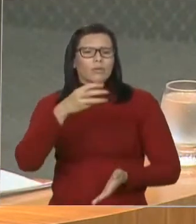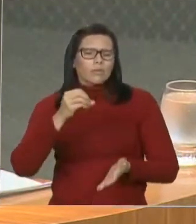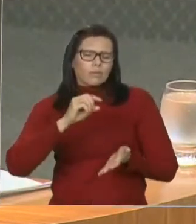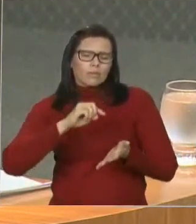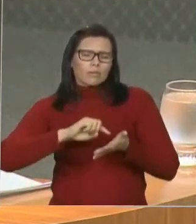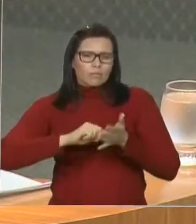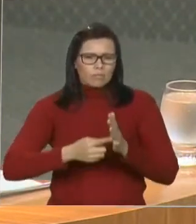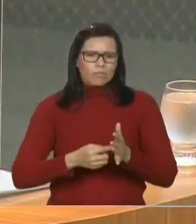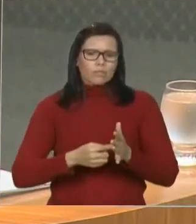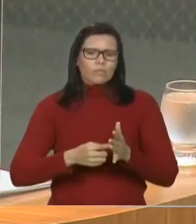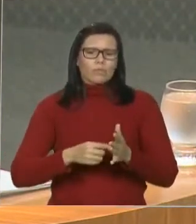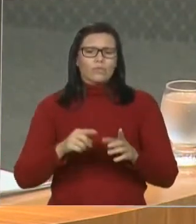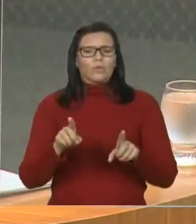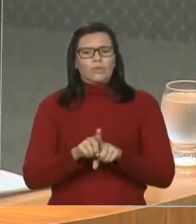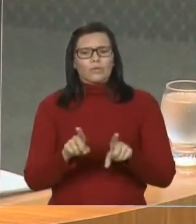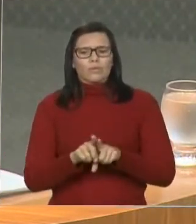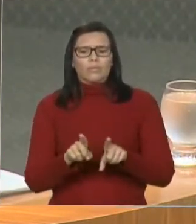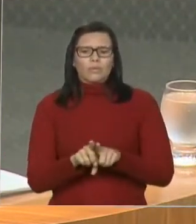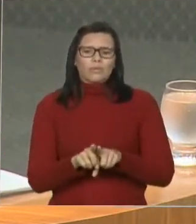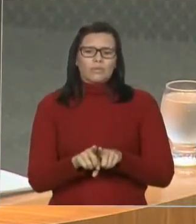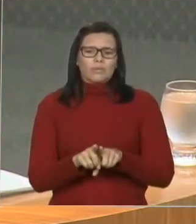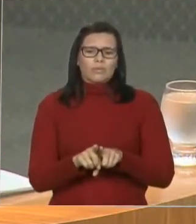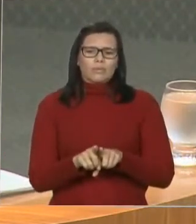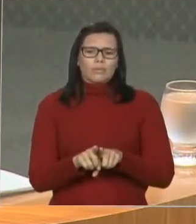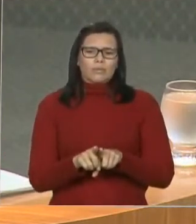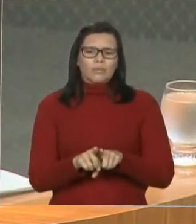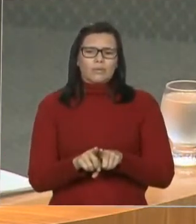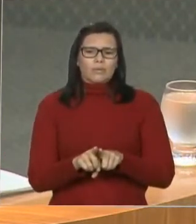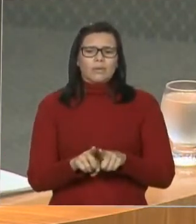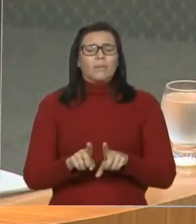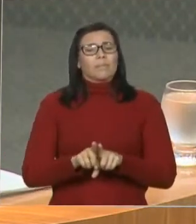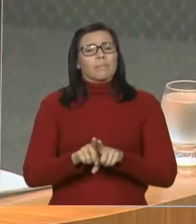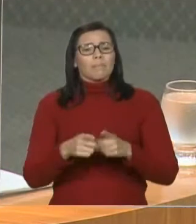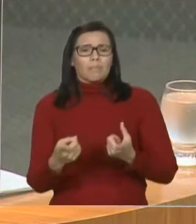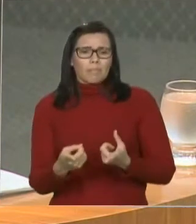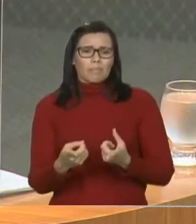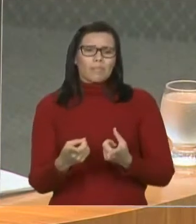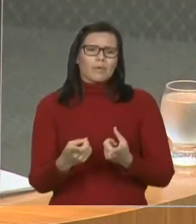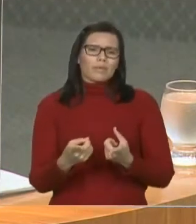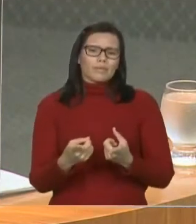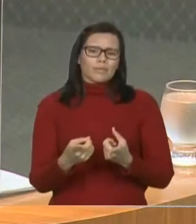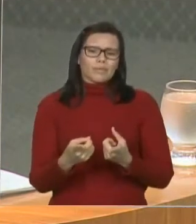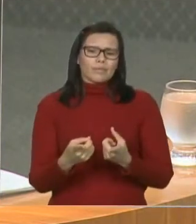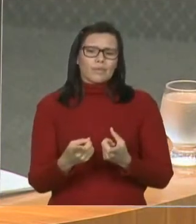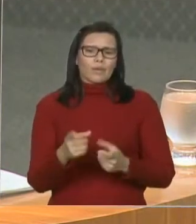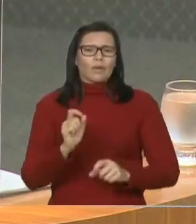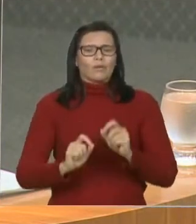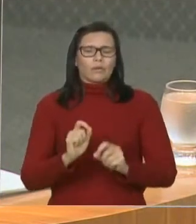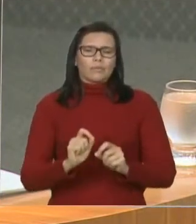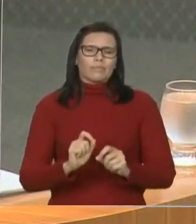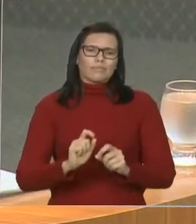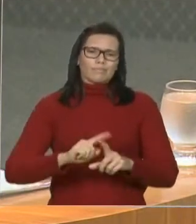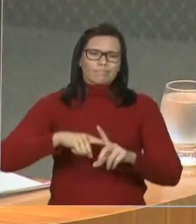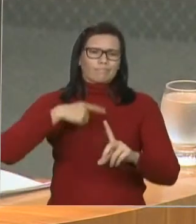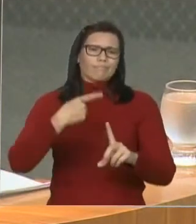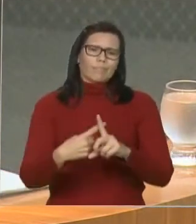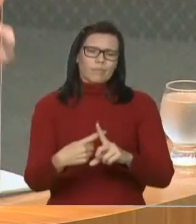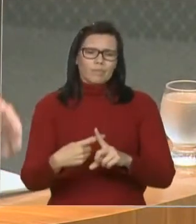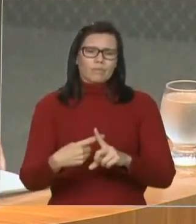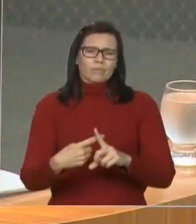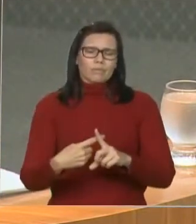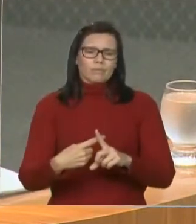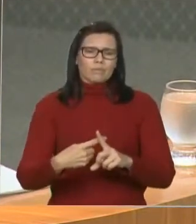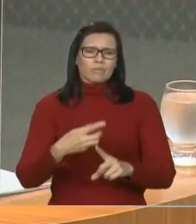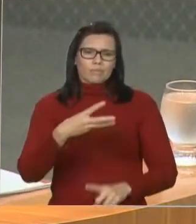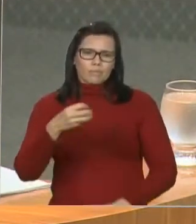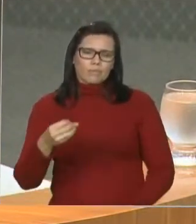pontos. Ou seja, o candidato errou 30 pontos e será penalizado e só vai ficar com metade da prova. Como foi